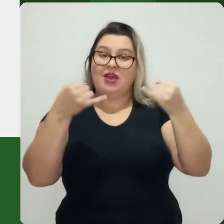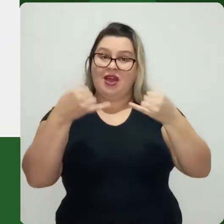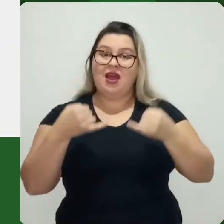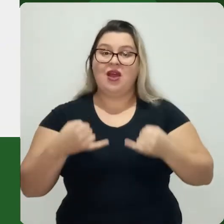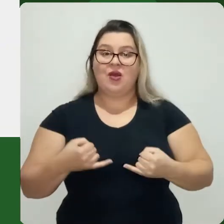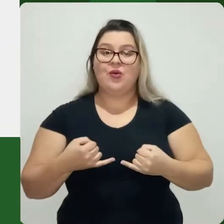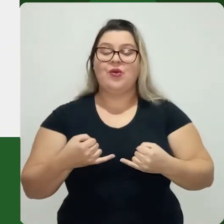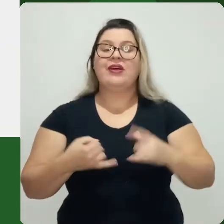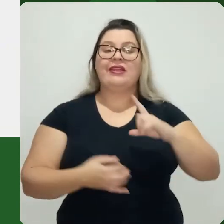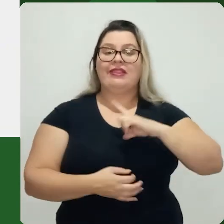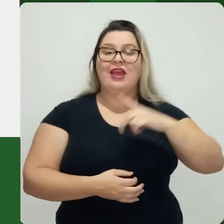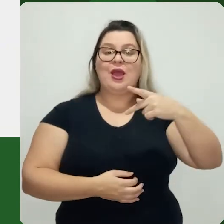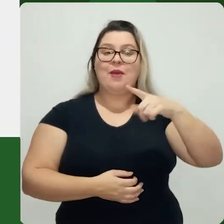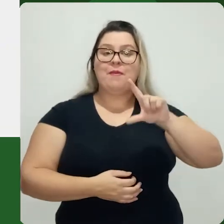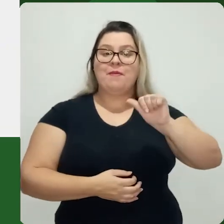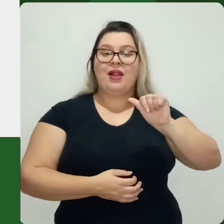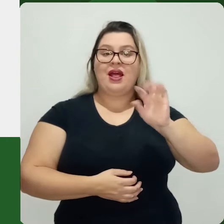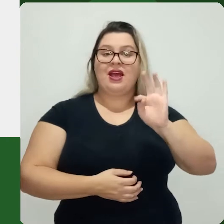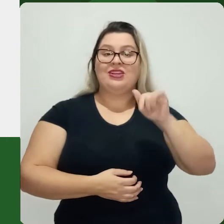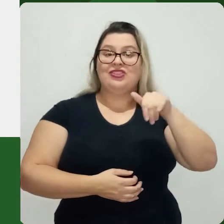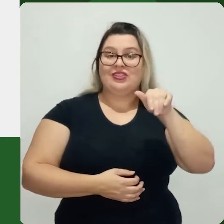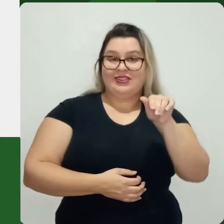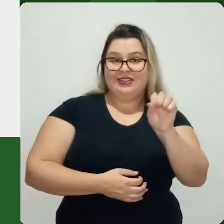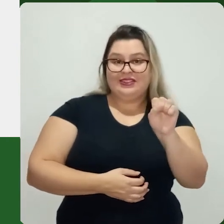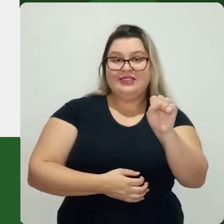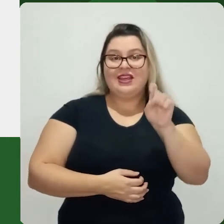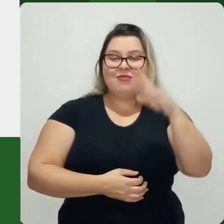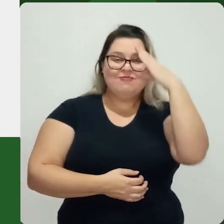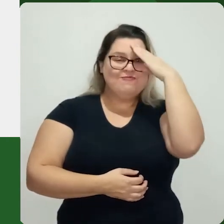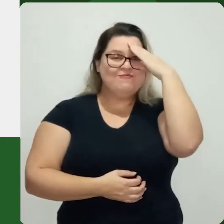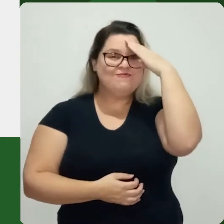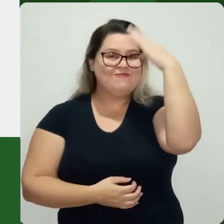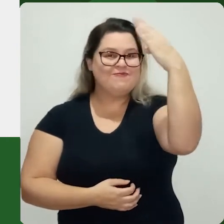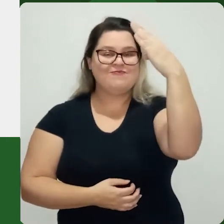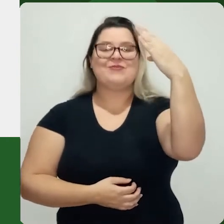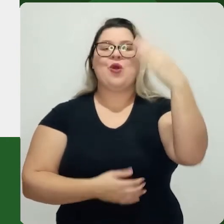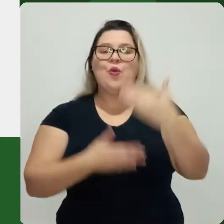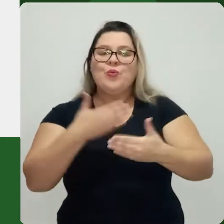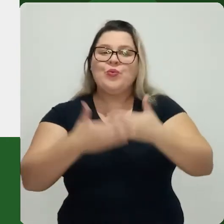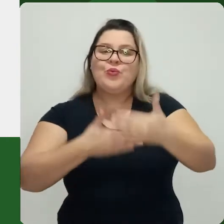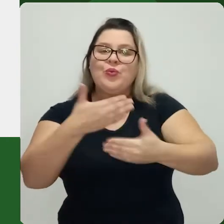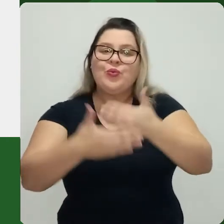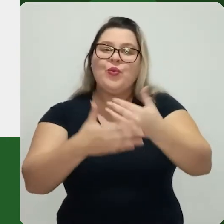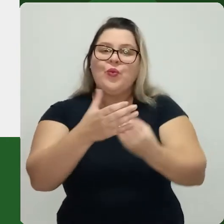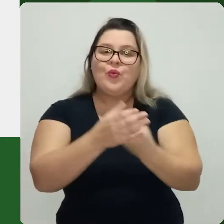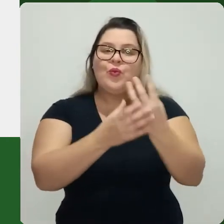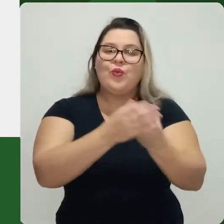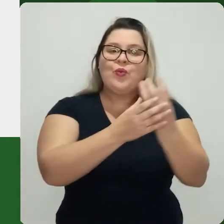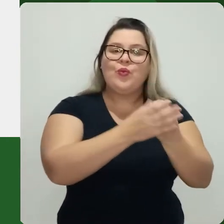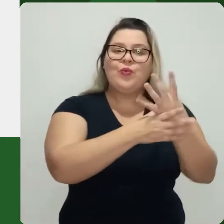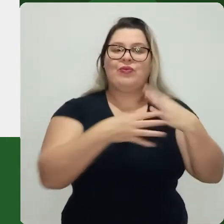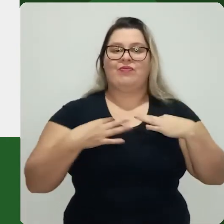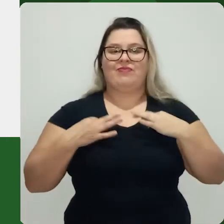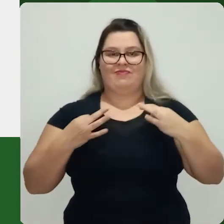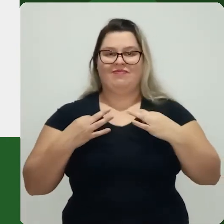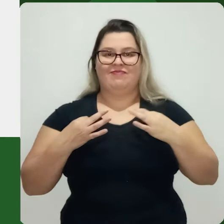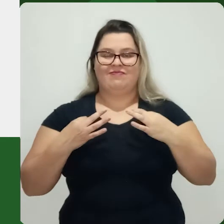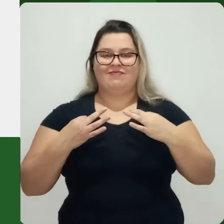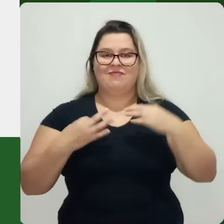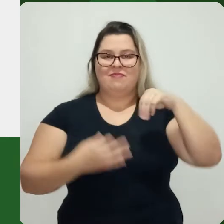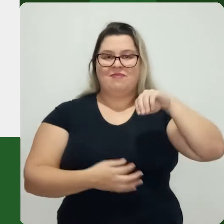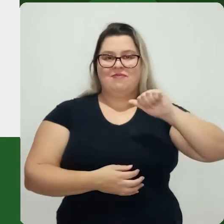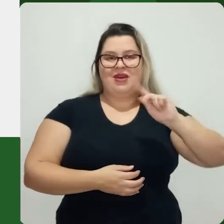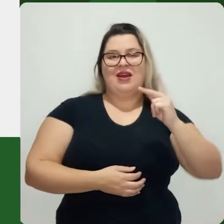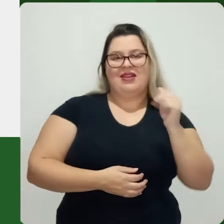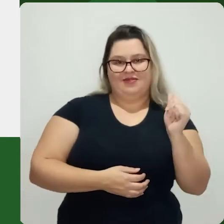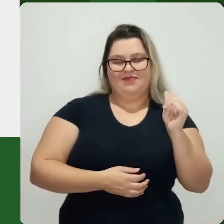Juntamente com as agulhas, as platinas se constituem em um dos principais elementos do processo de formação do tecido de